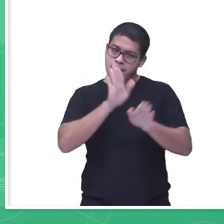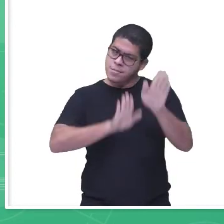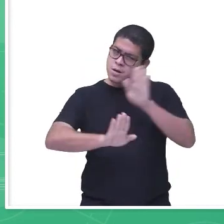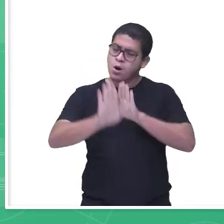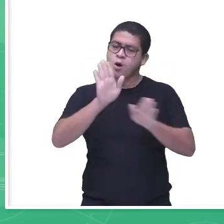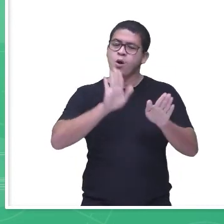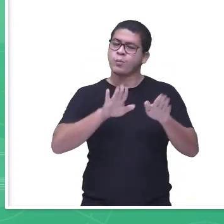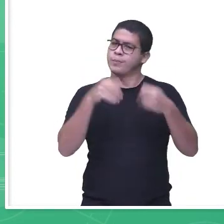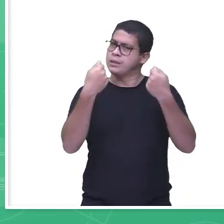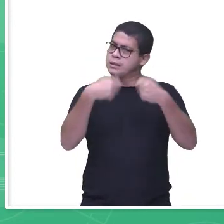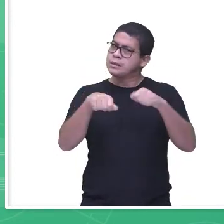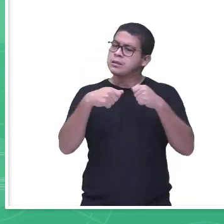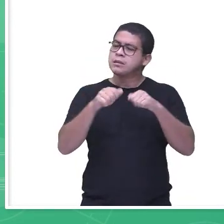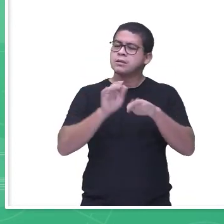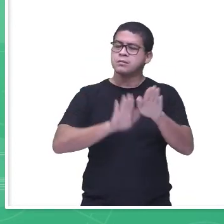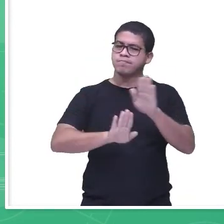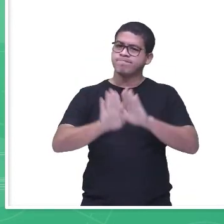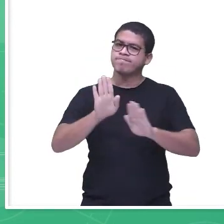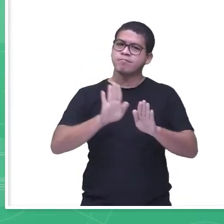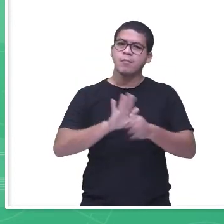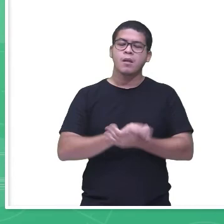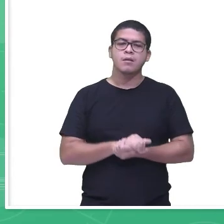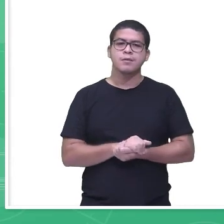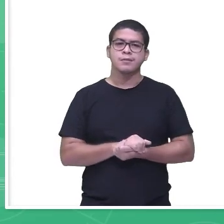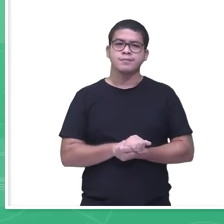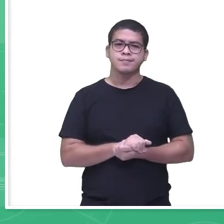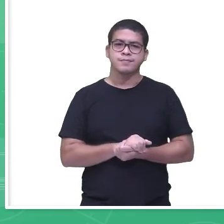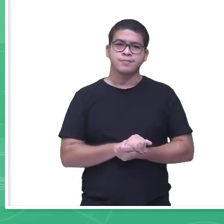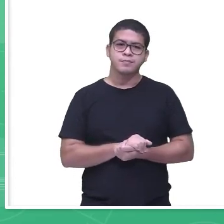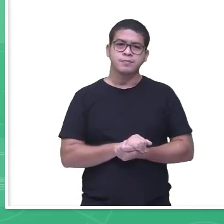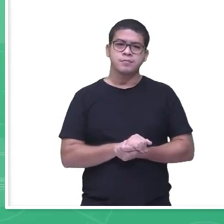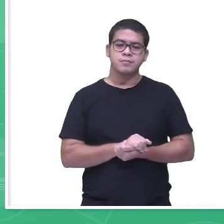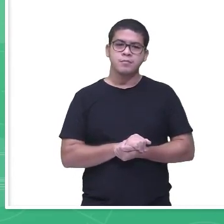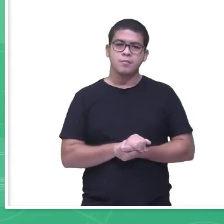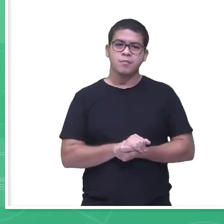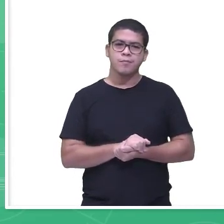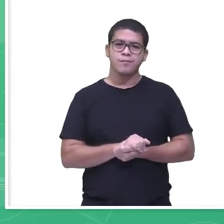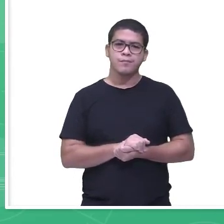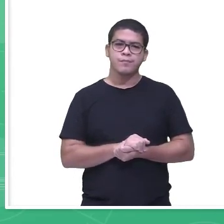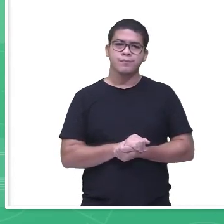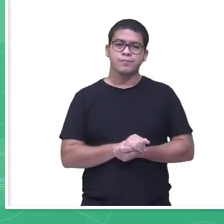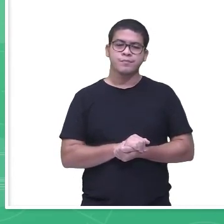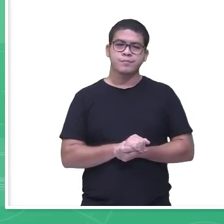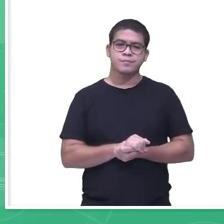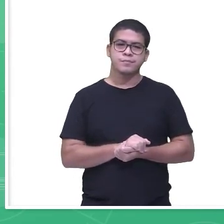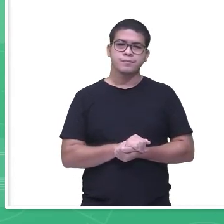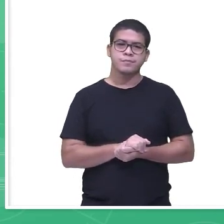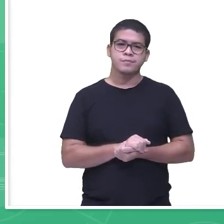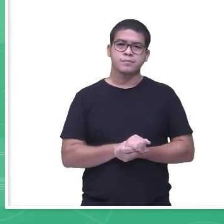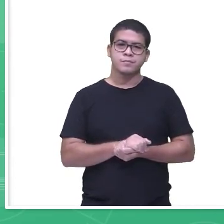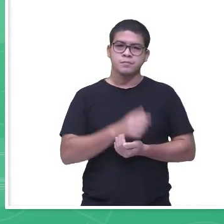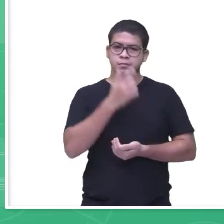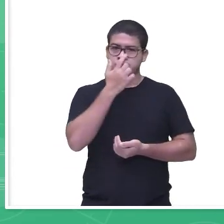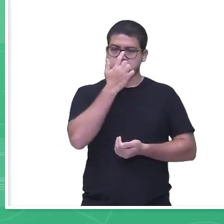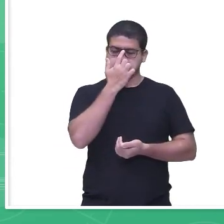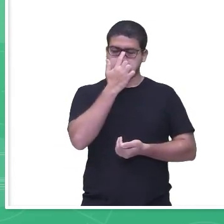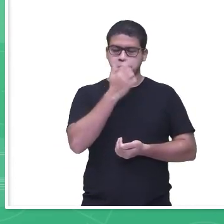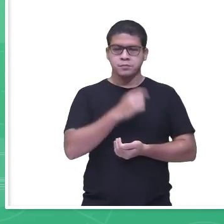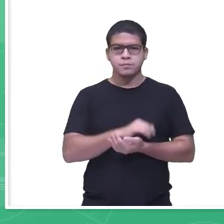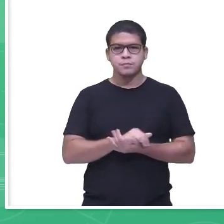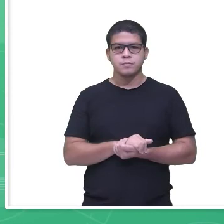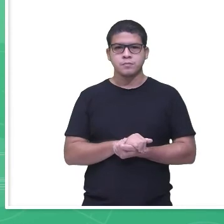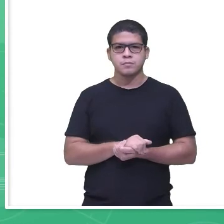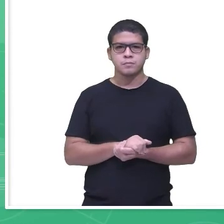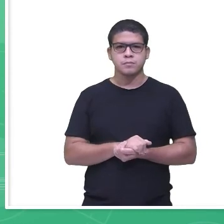isso daí, né? Ou é o método socrático. Não, a notícia é verdadeira, não existe notícia falsa. O que que vocês